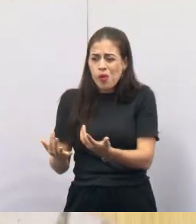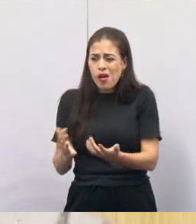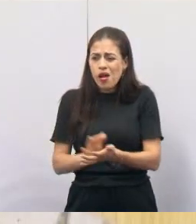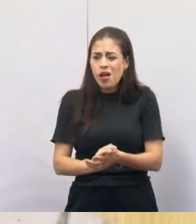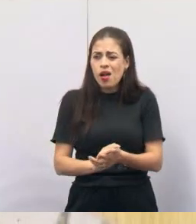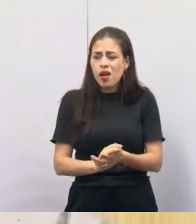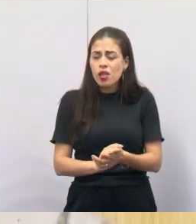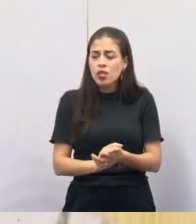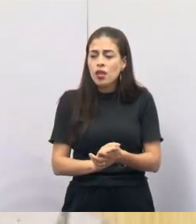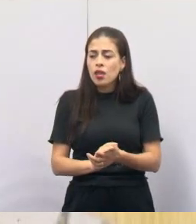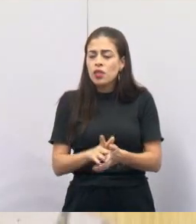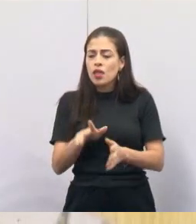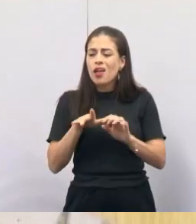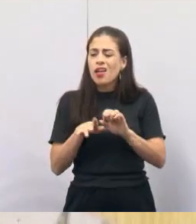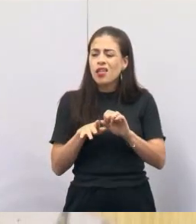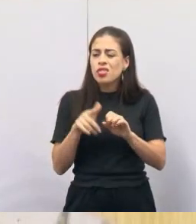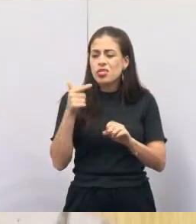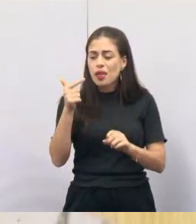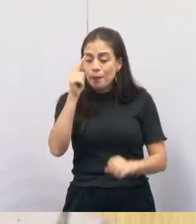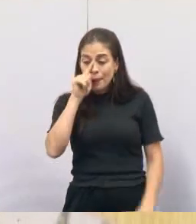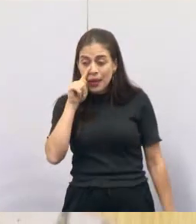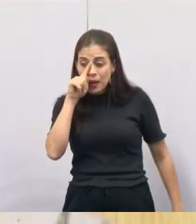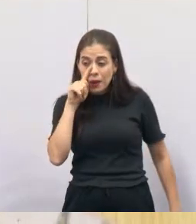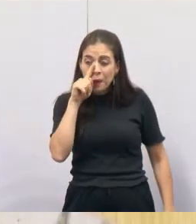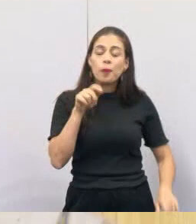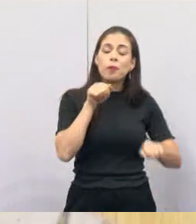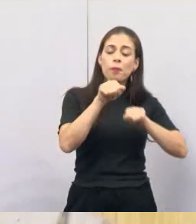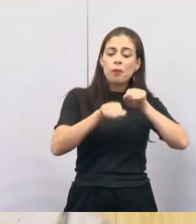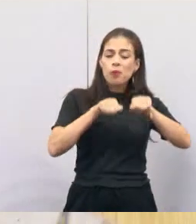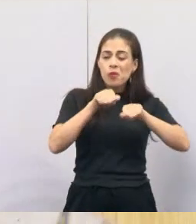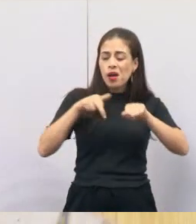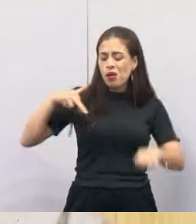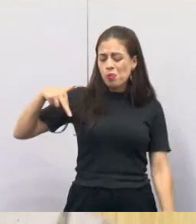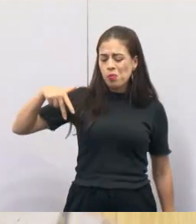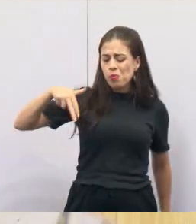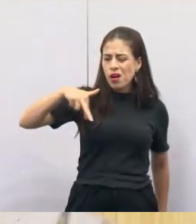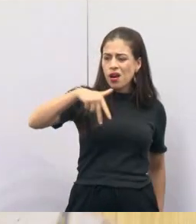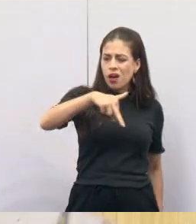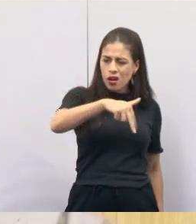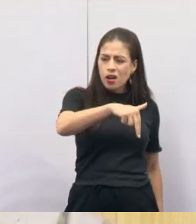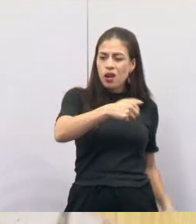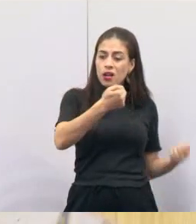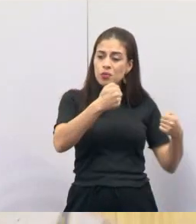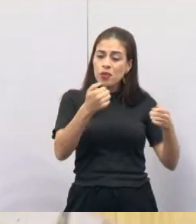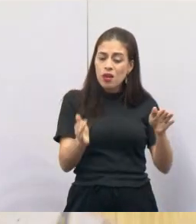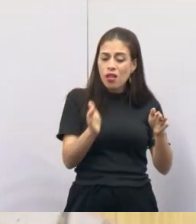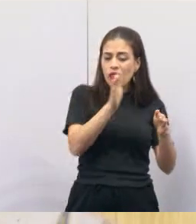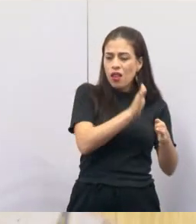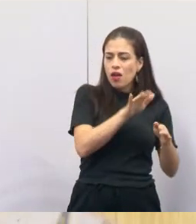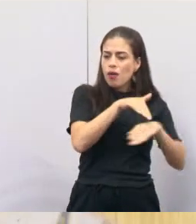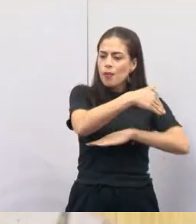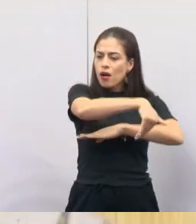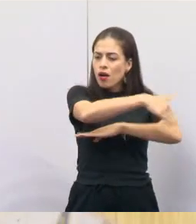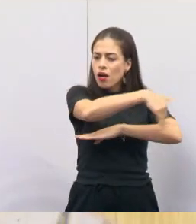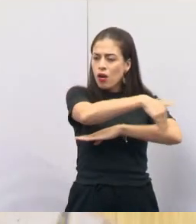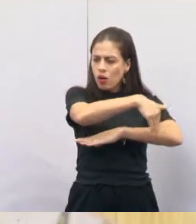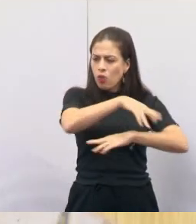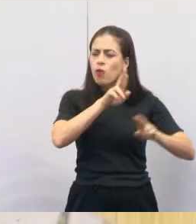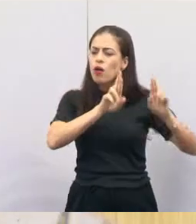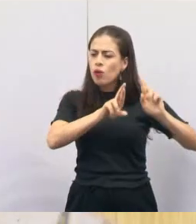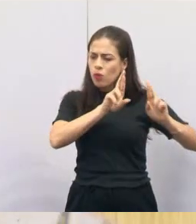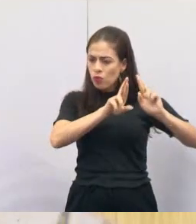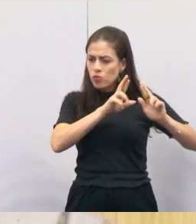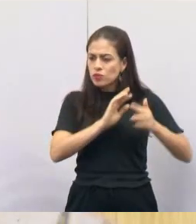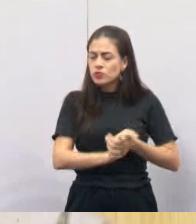ciclistas e pedestres que muitas vezes precisam se locomover para a pista, confrontando com veículos para